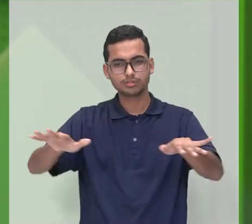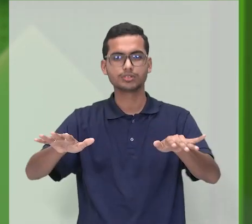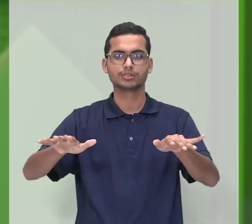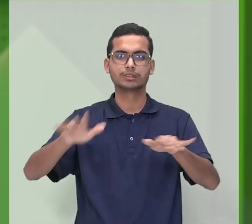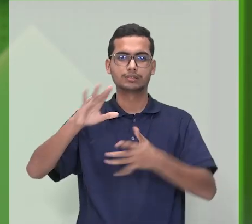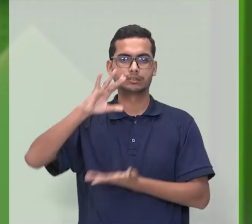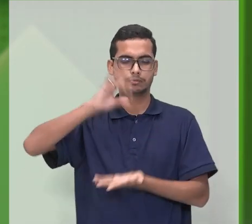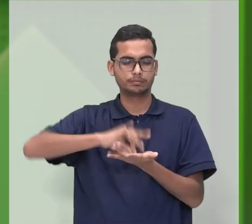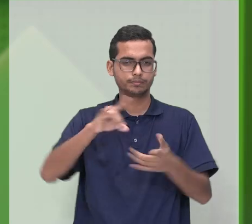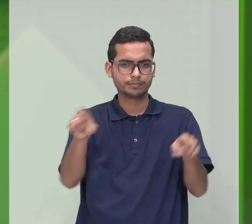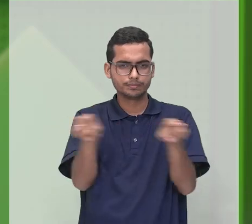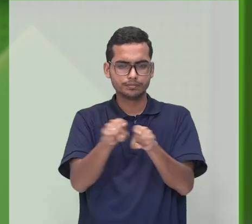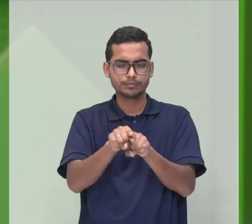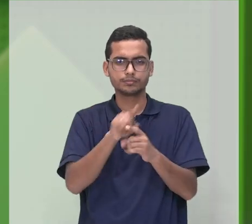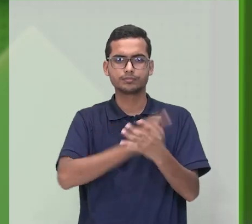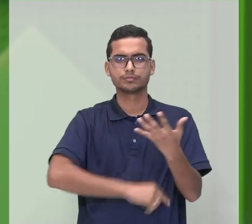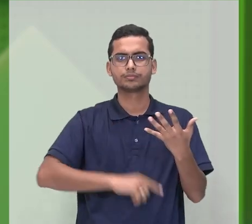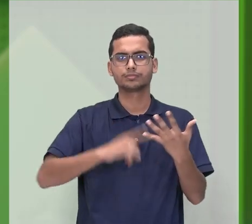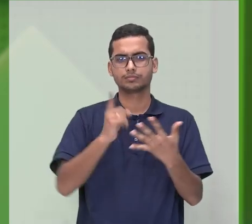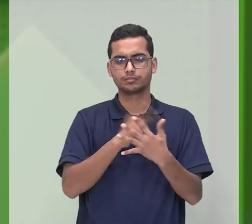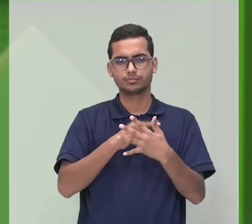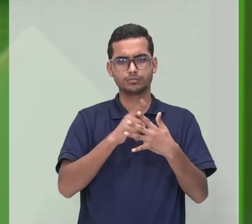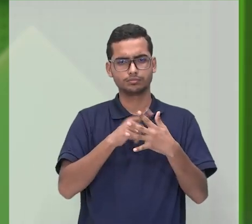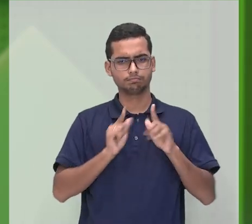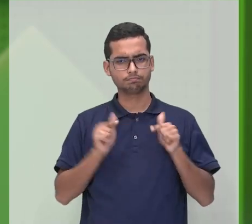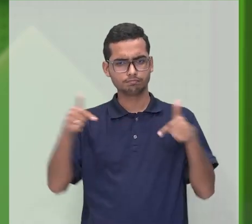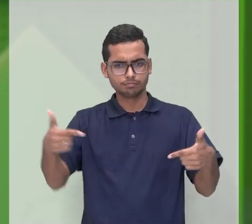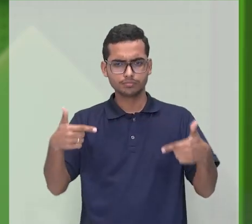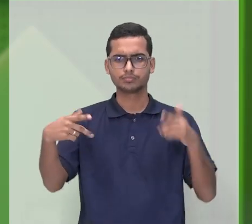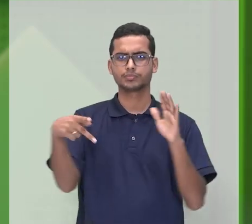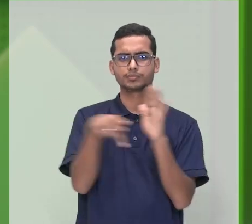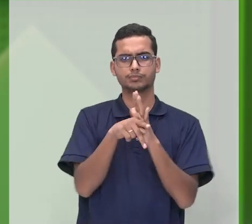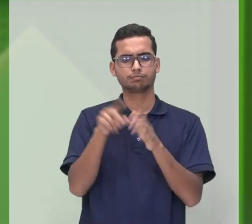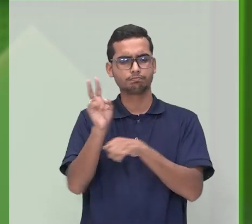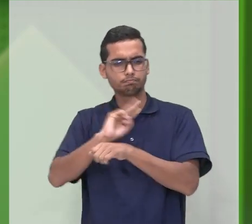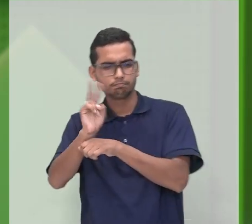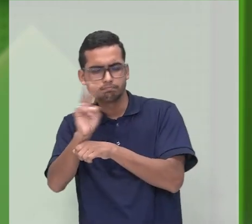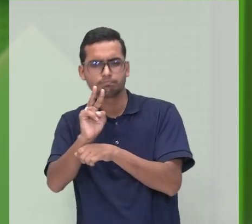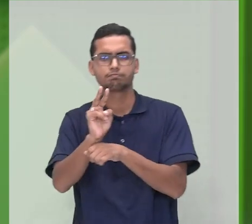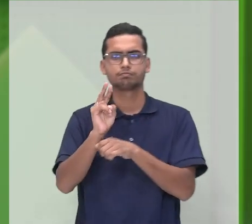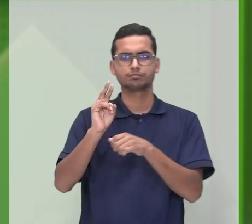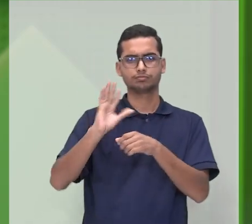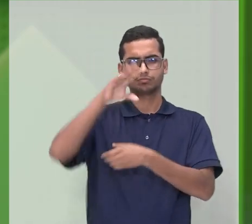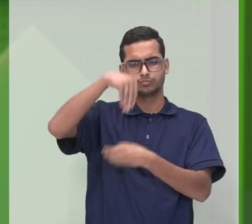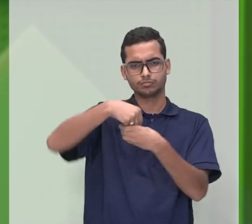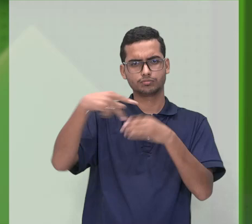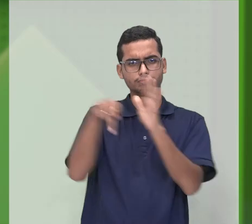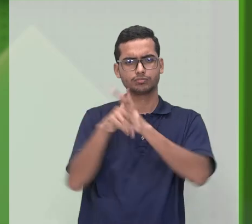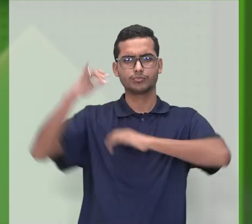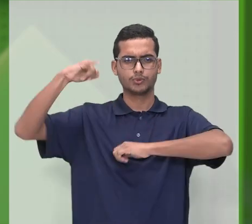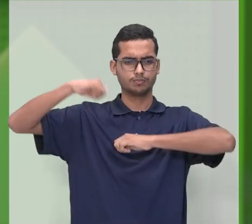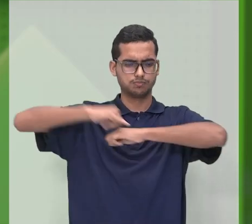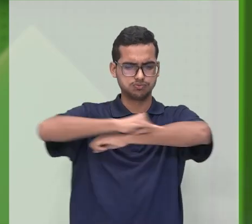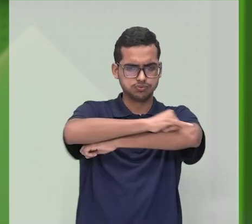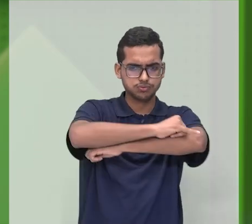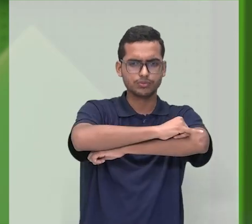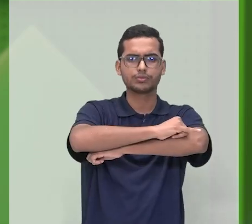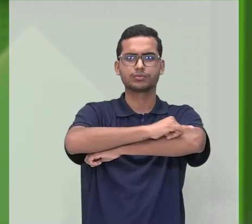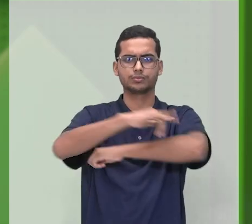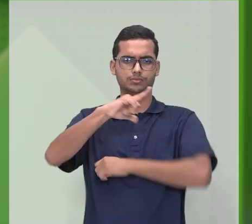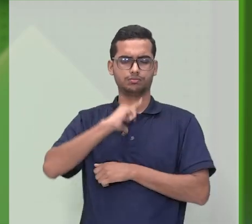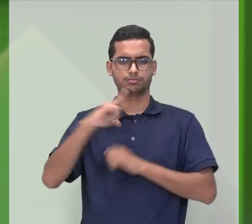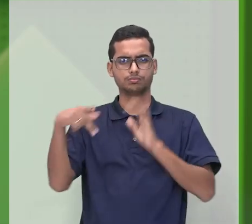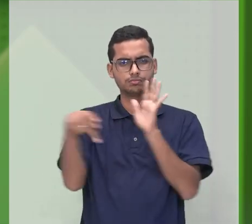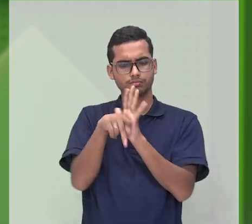as barreiras sanitárias em aeroportos, né, o cuidado, a vigilância dessas barreiras,